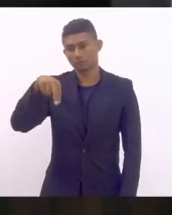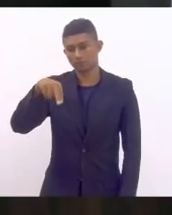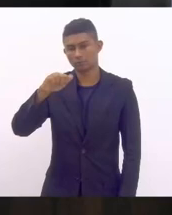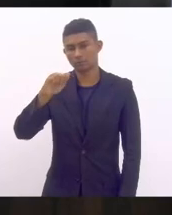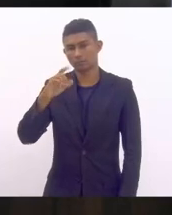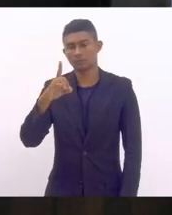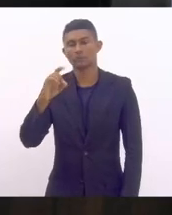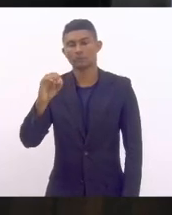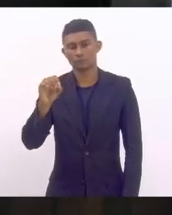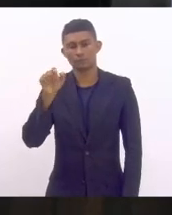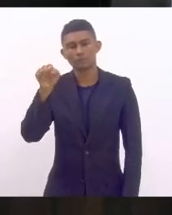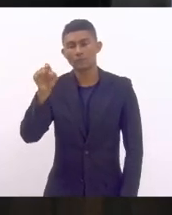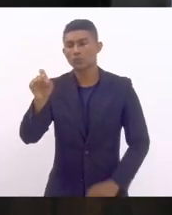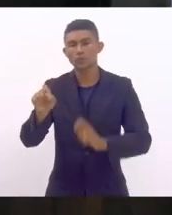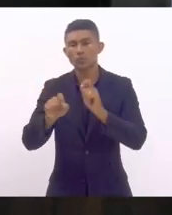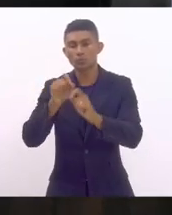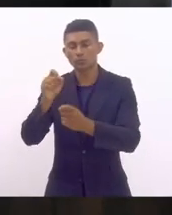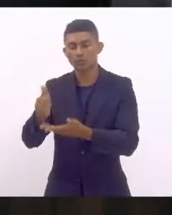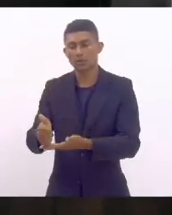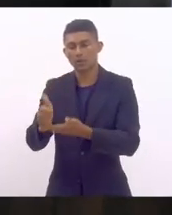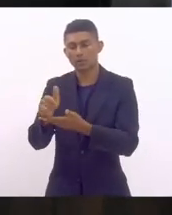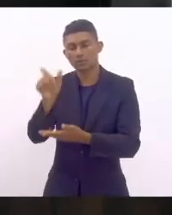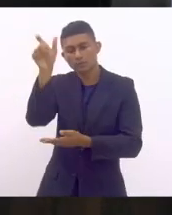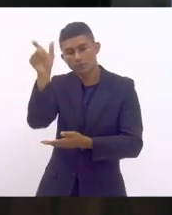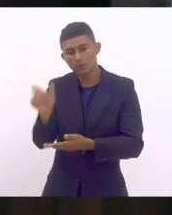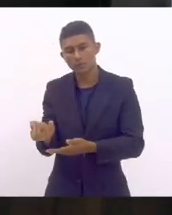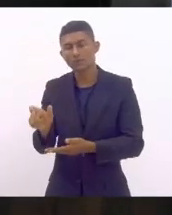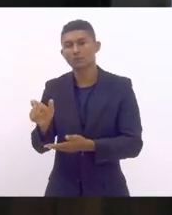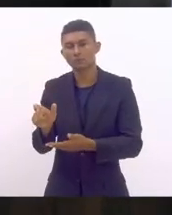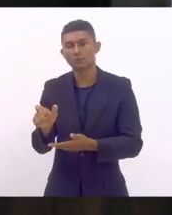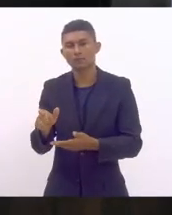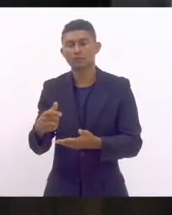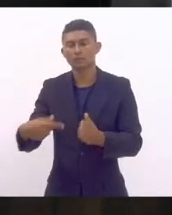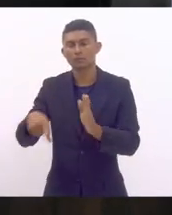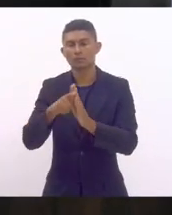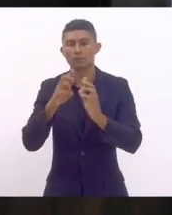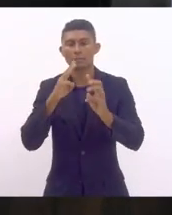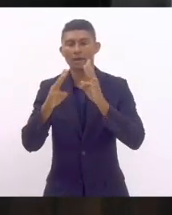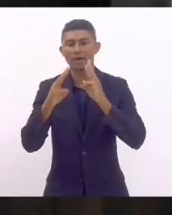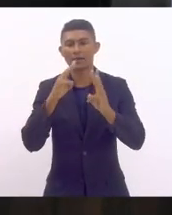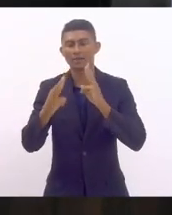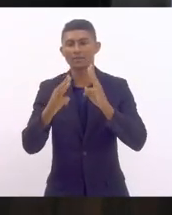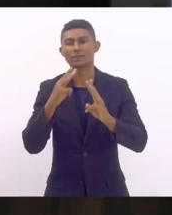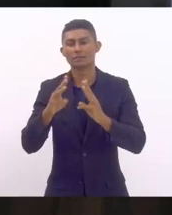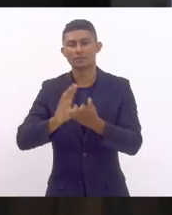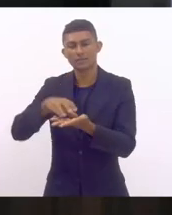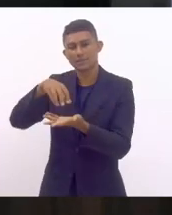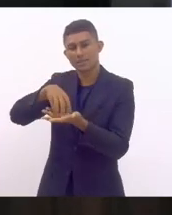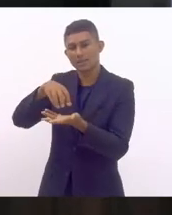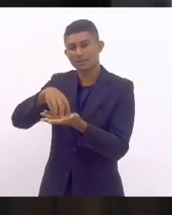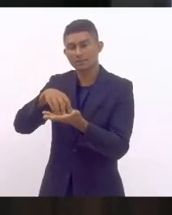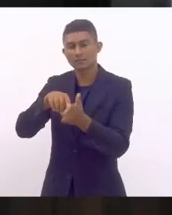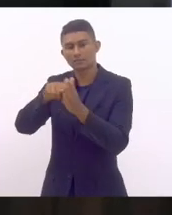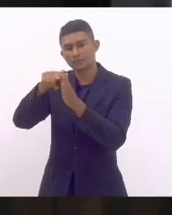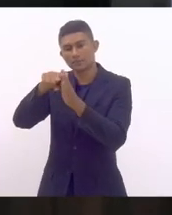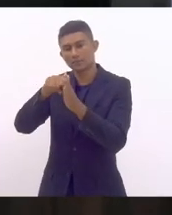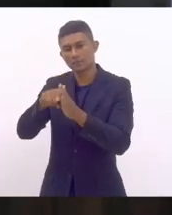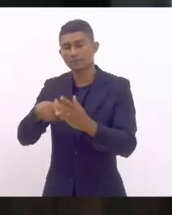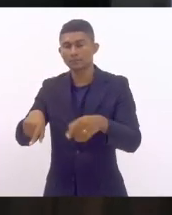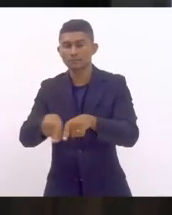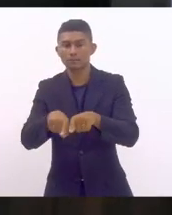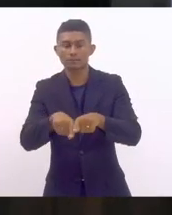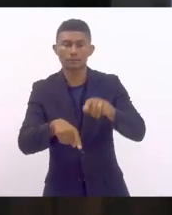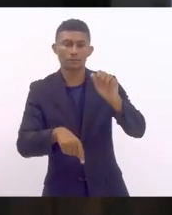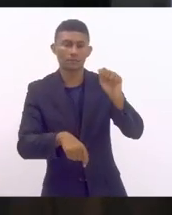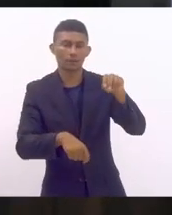assessor comercial do livro de Turim em marketing do centro brasileiro de Pesquisas físicas Ana Cláudia Pimentel